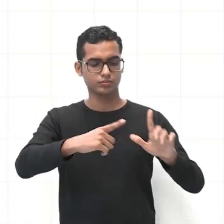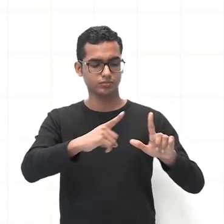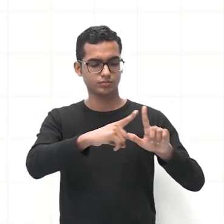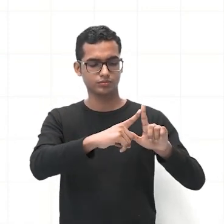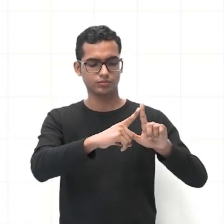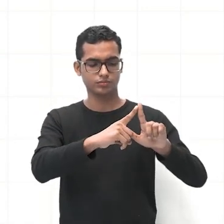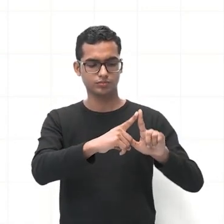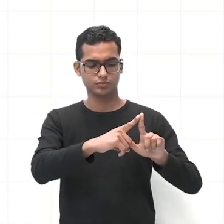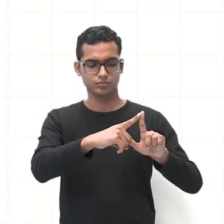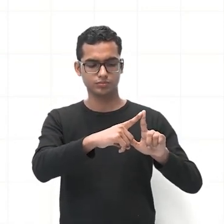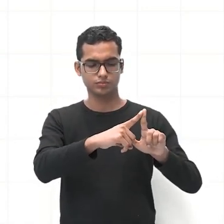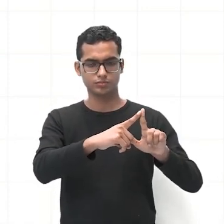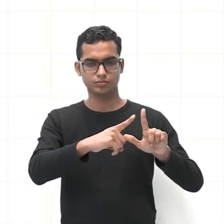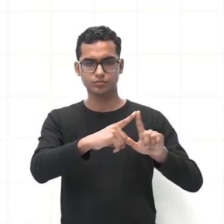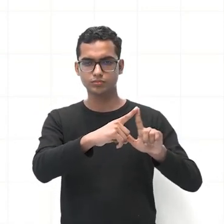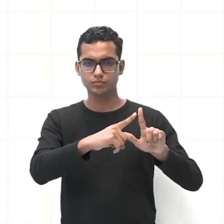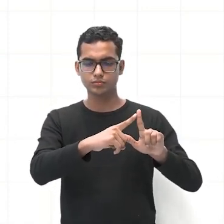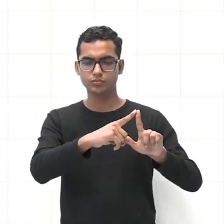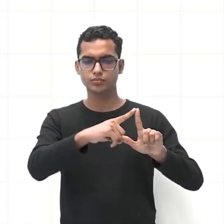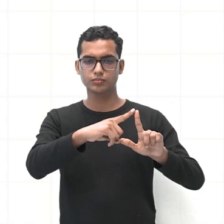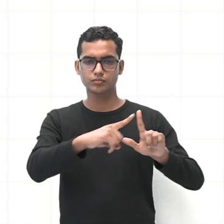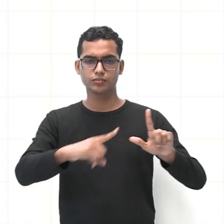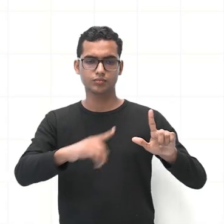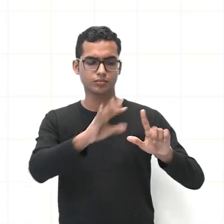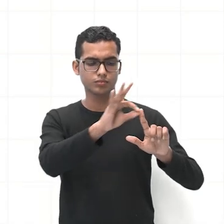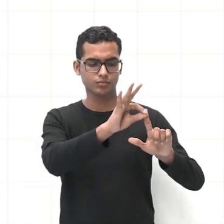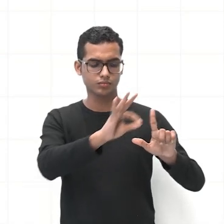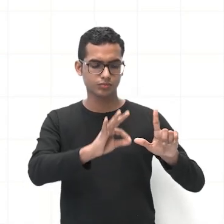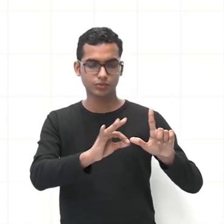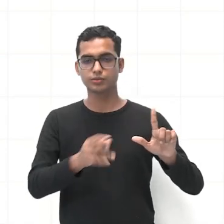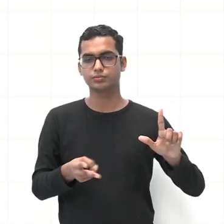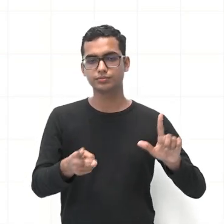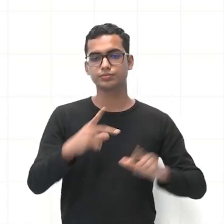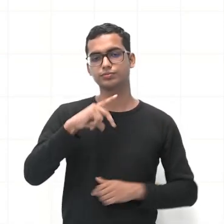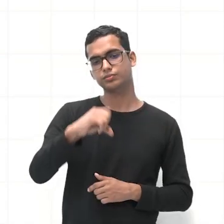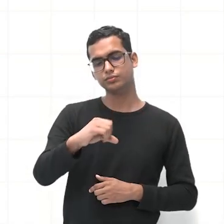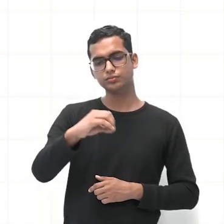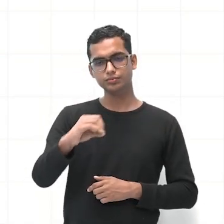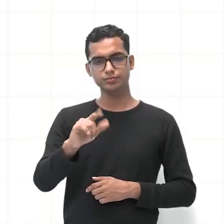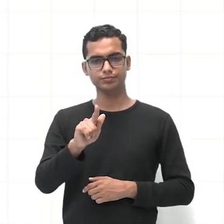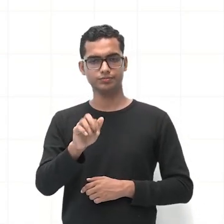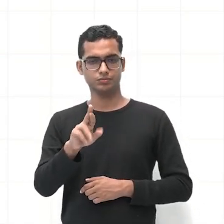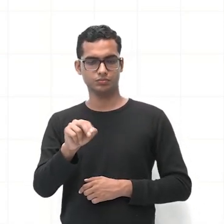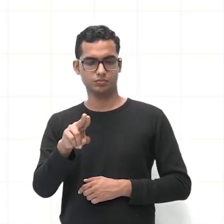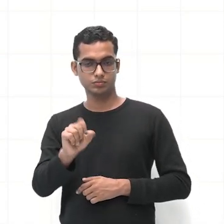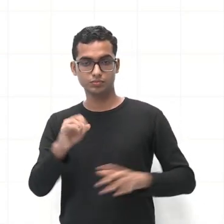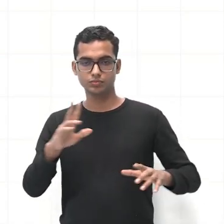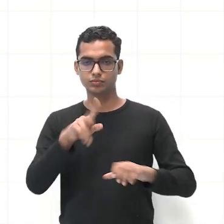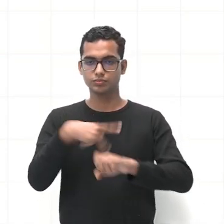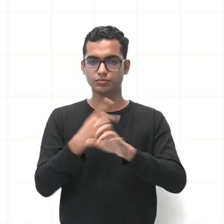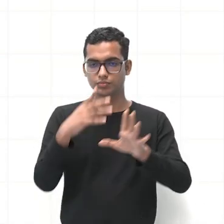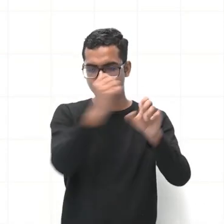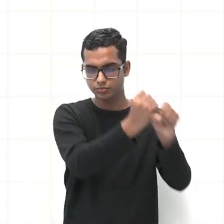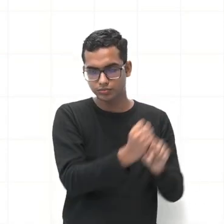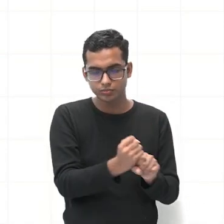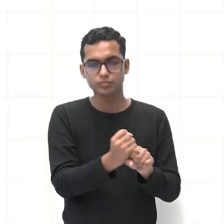né, sempre a mesma história, a soma dos ângulos internos igual a 180 graus. Ok.